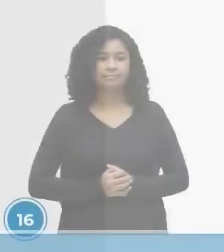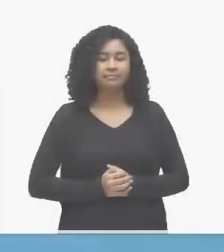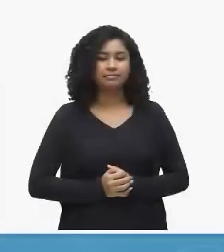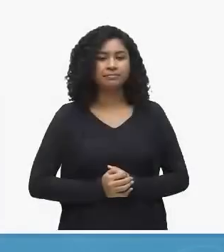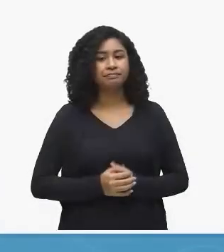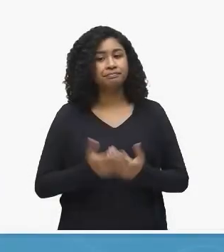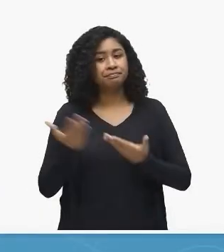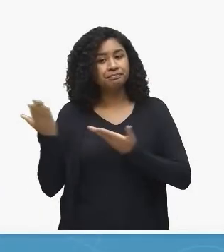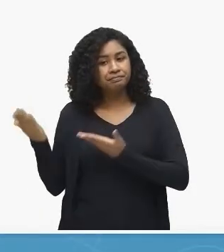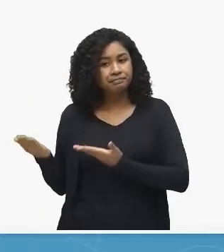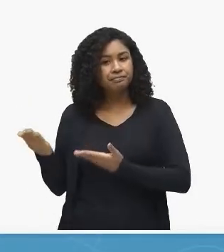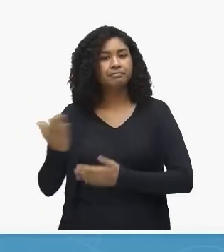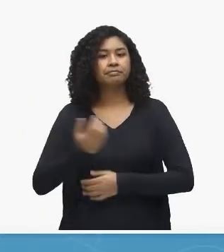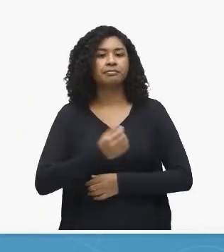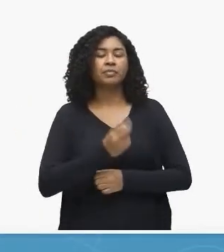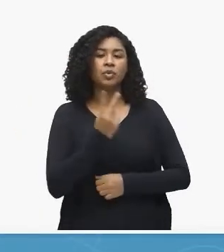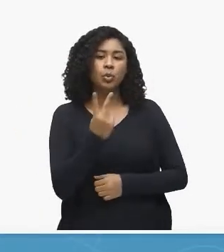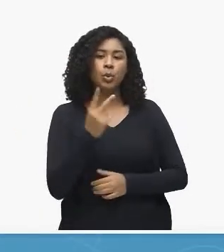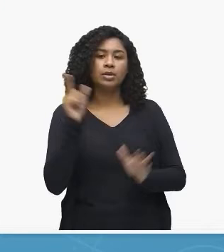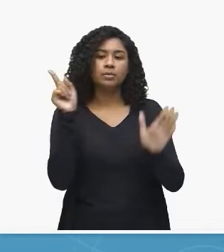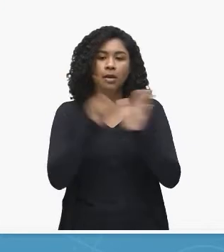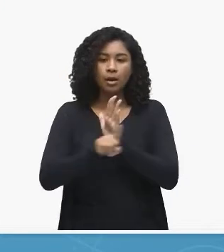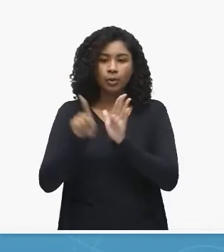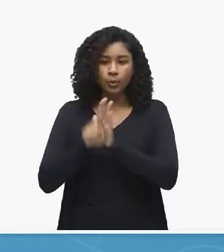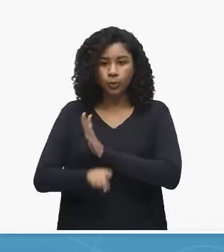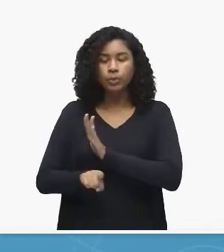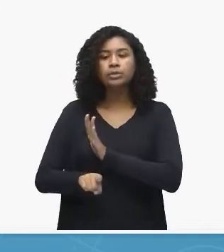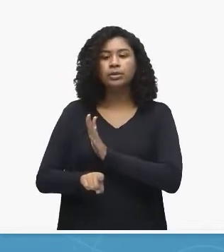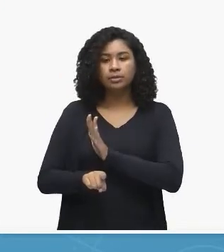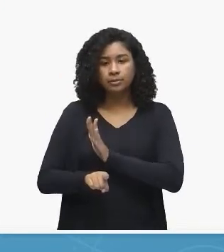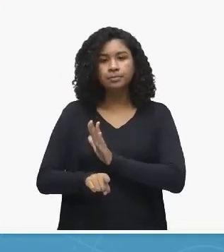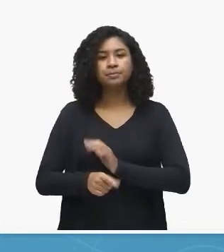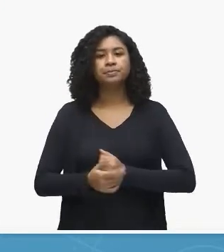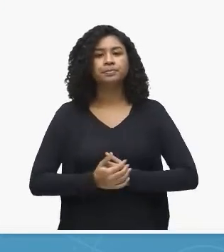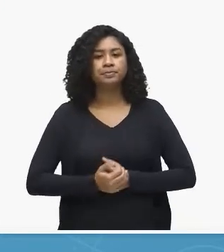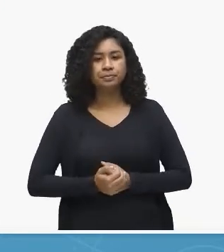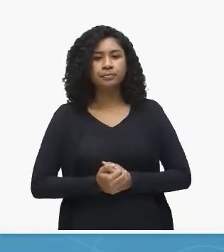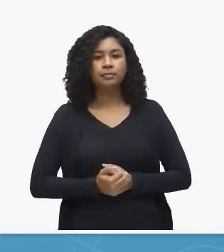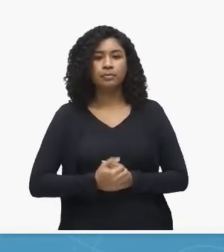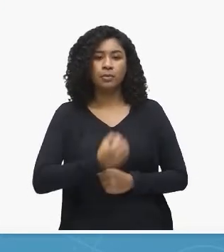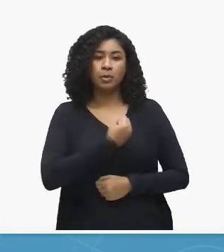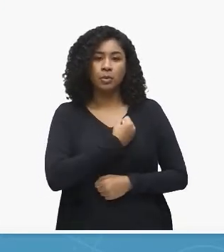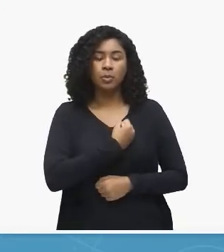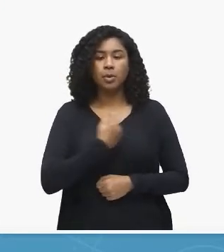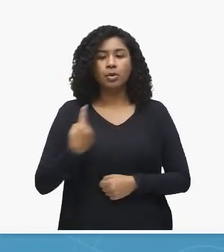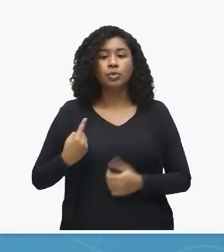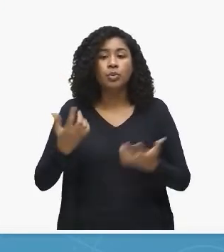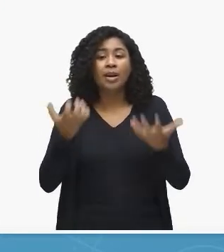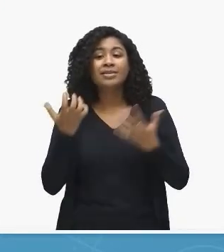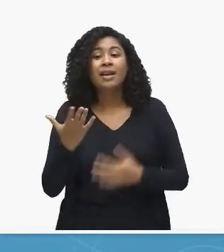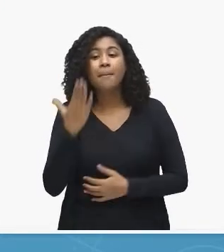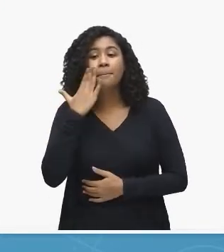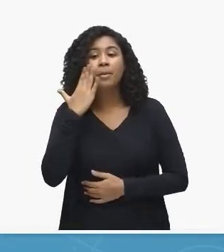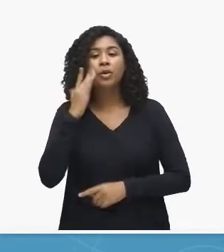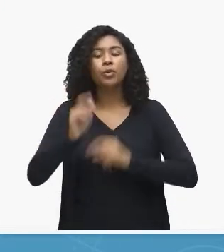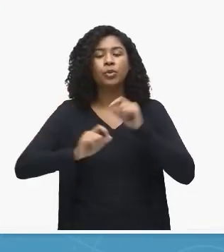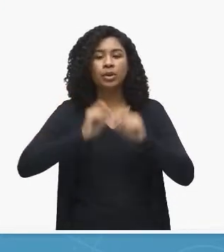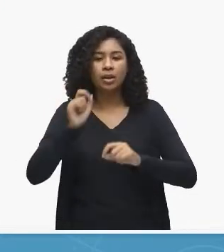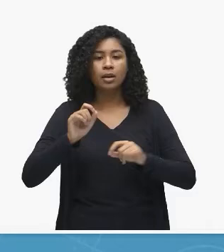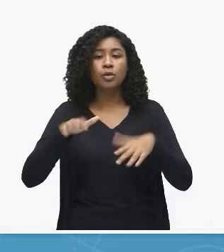Trago aí para vocês duas questões da nossa DLI, né? A primeira aí ele quer saber qual